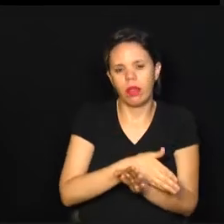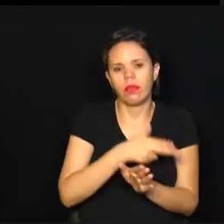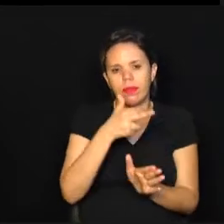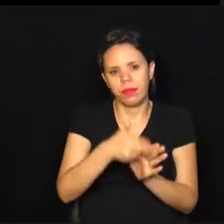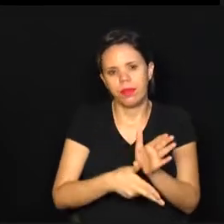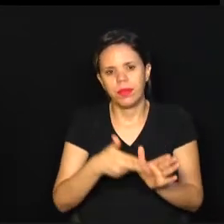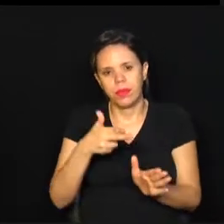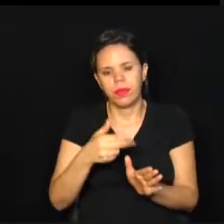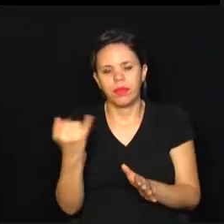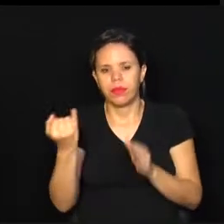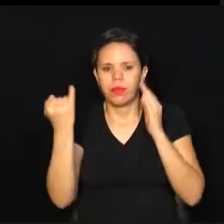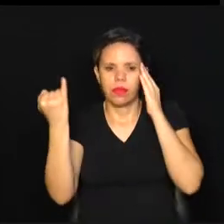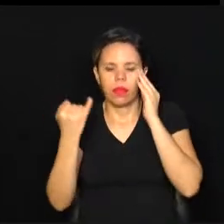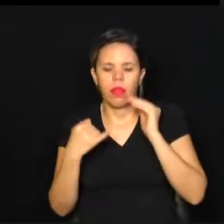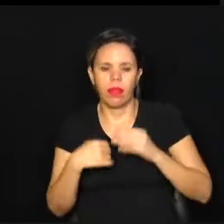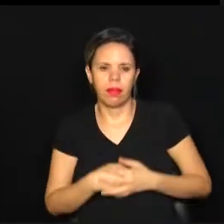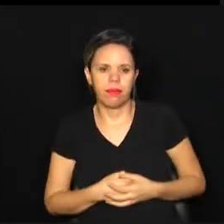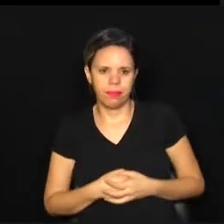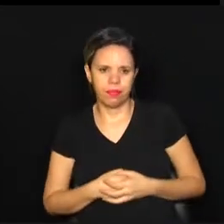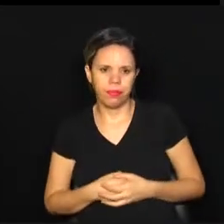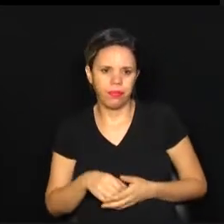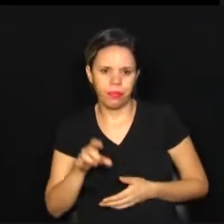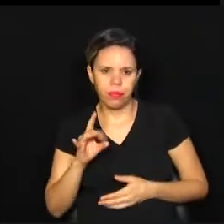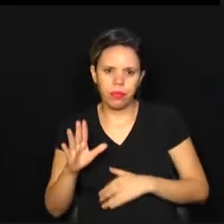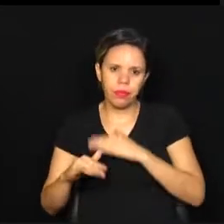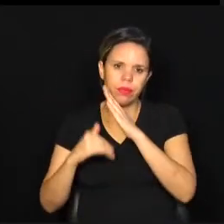ferrovia ela é muito importante, não só no